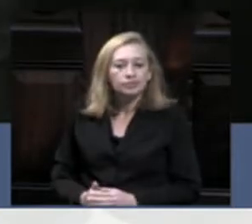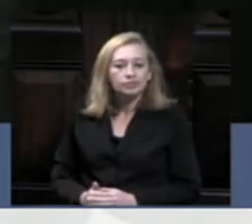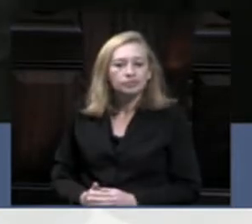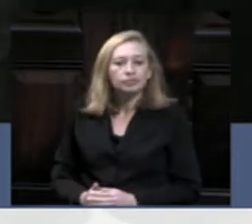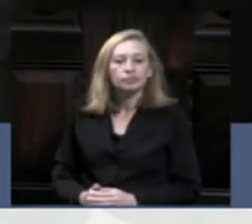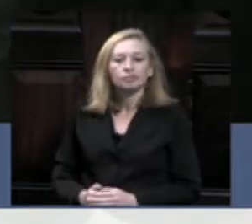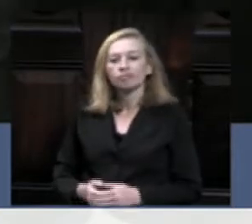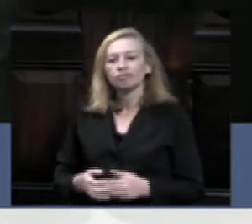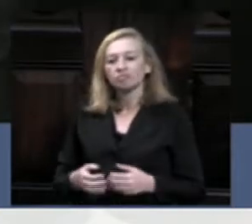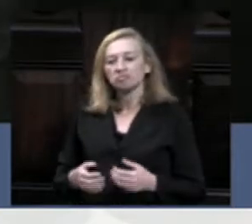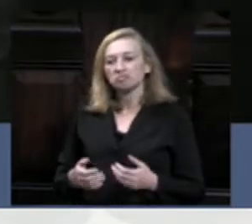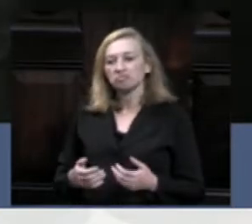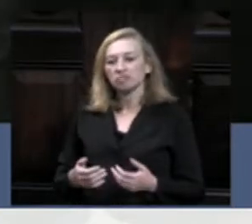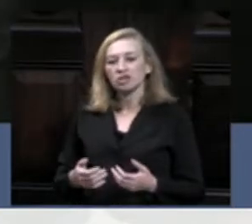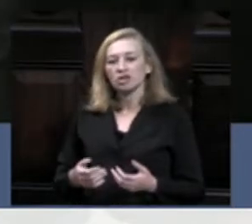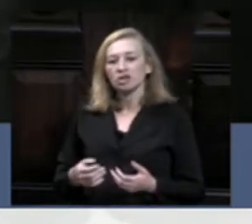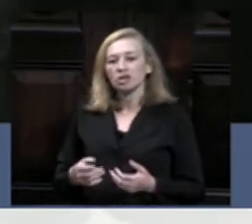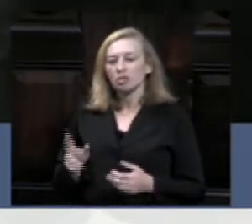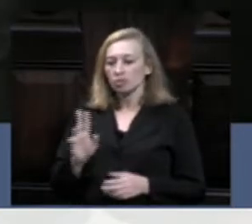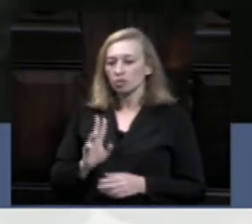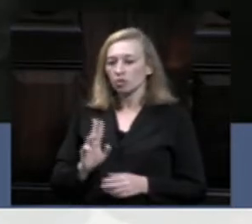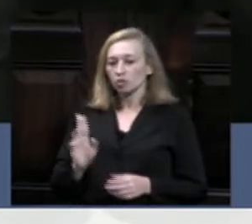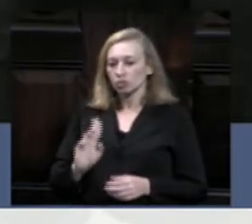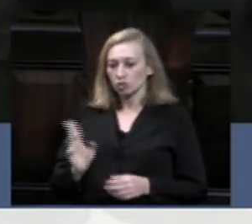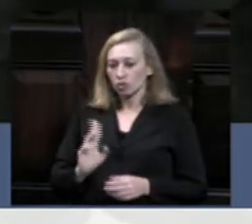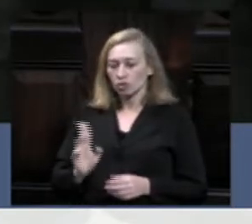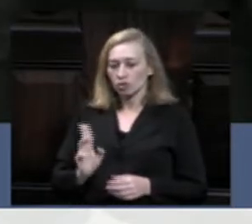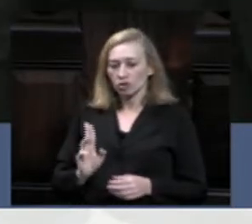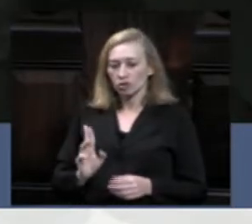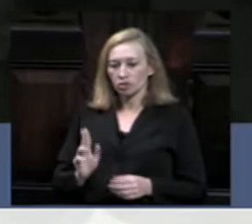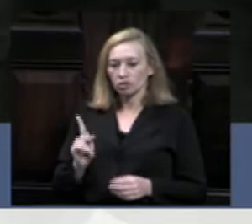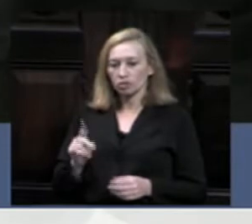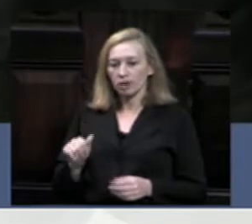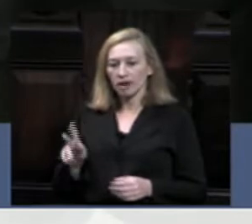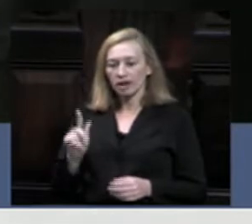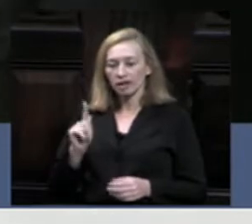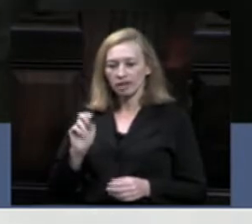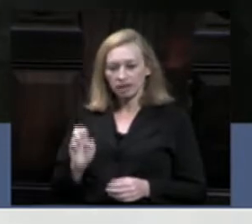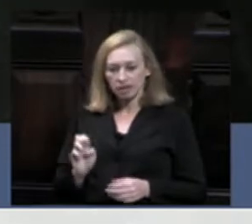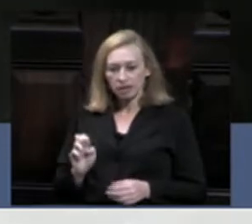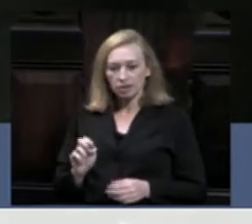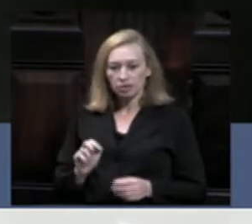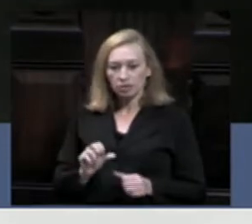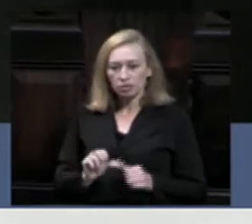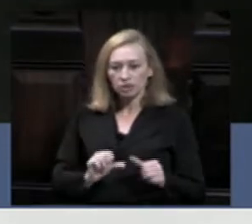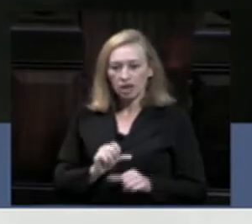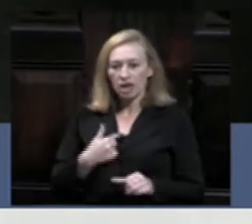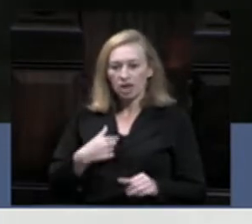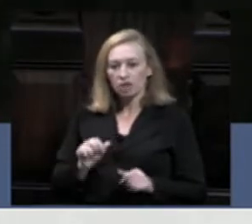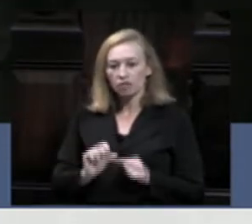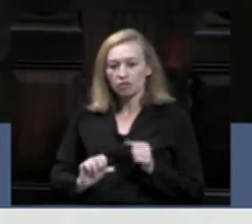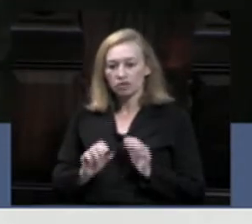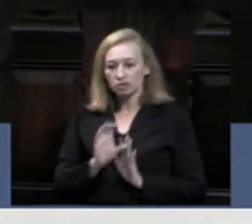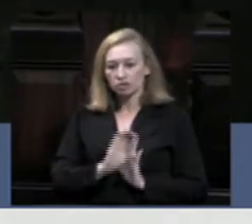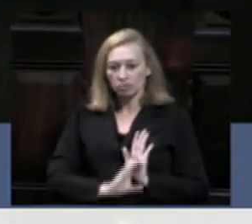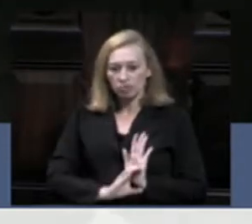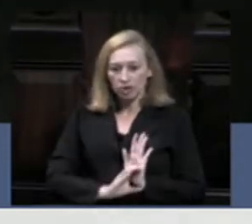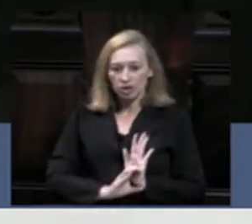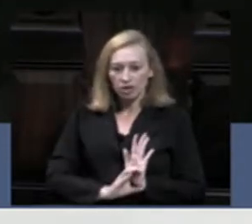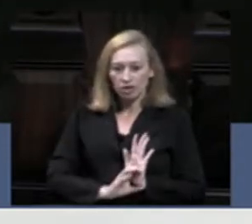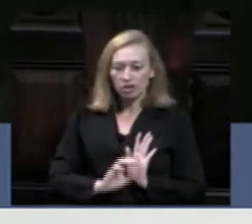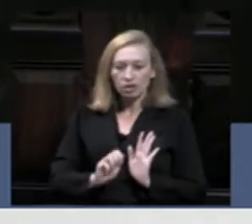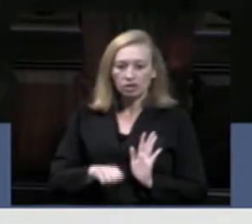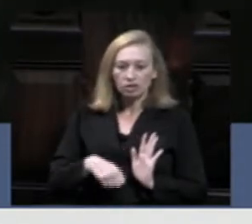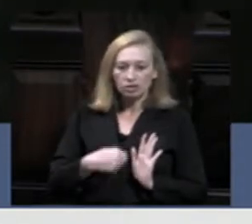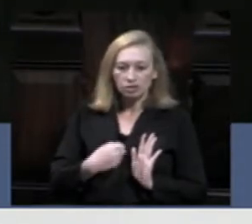o nome do parque. Então eu fiz uma emenda, depois eu vou falar para ver se há concordância ou não, uma emenda dando o nome do